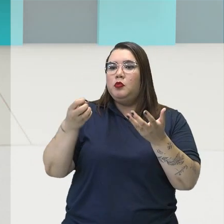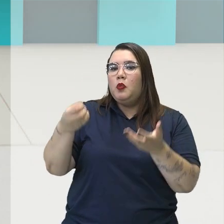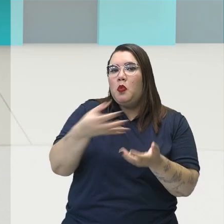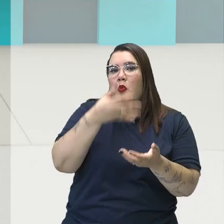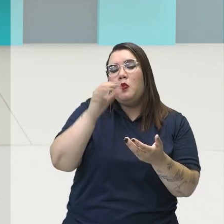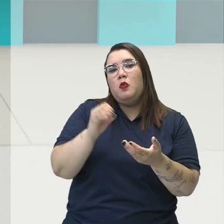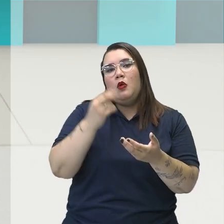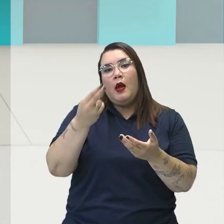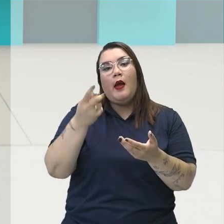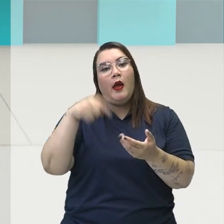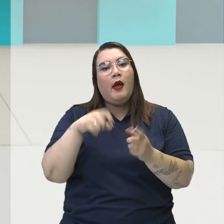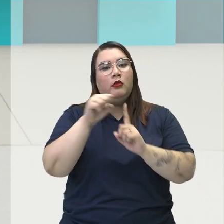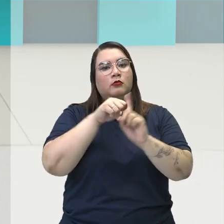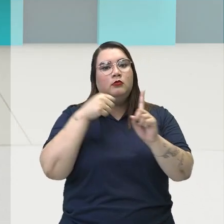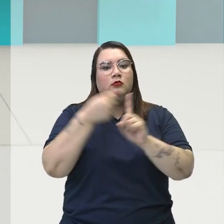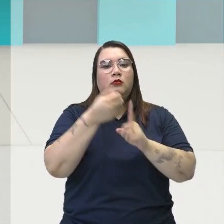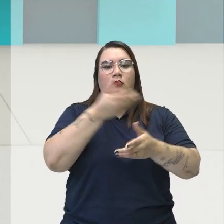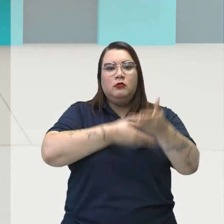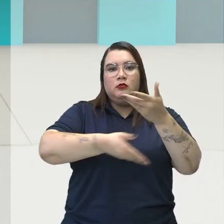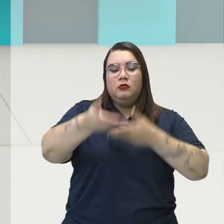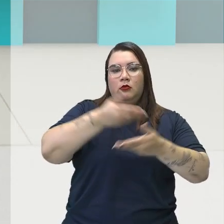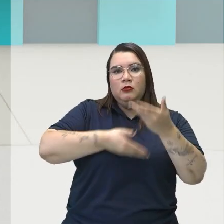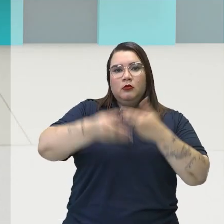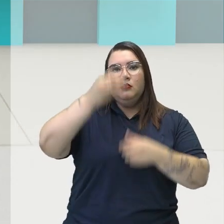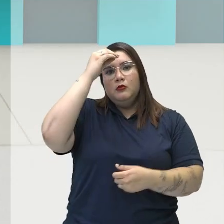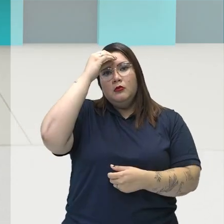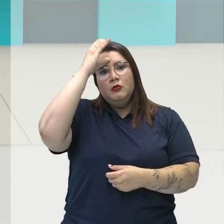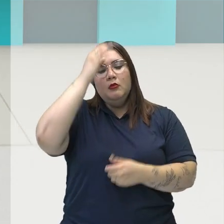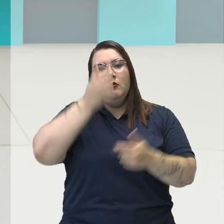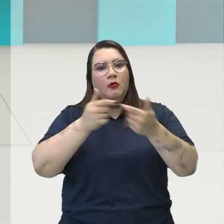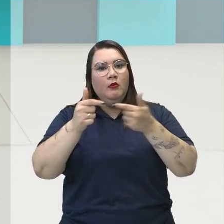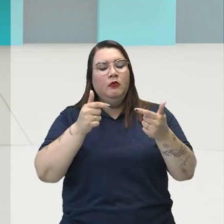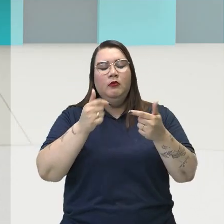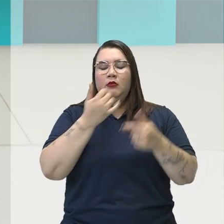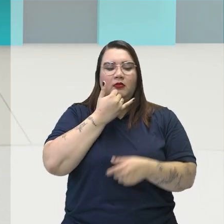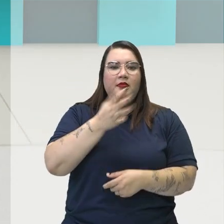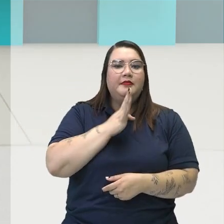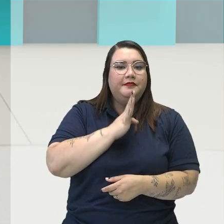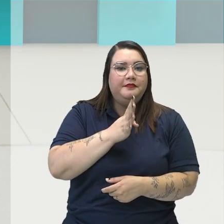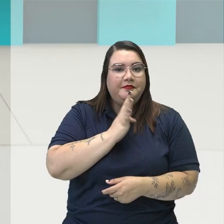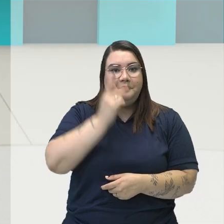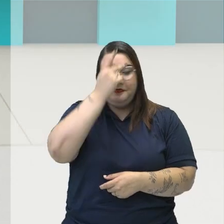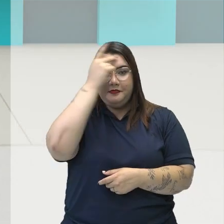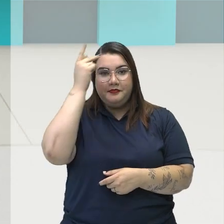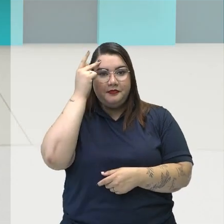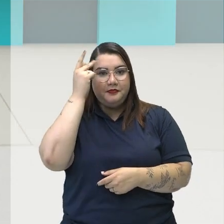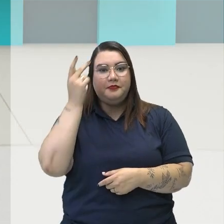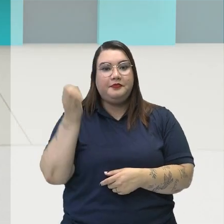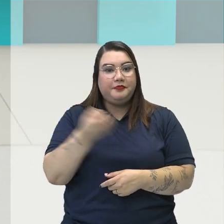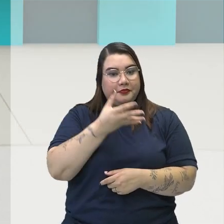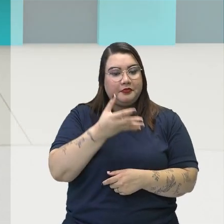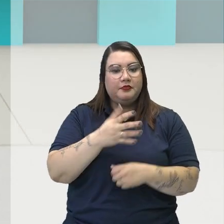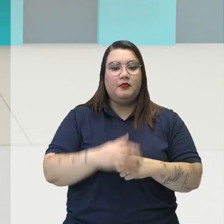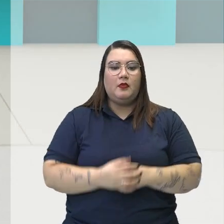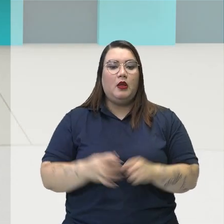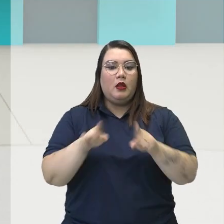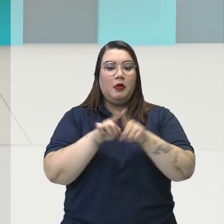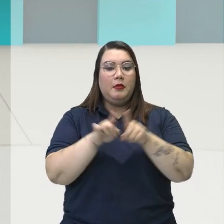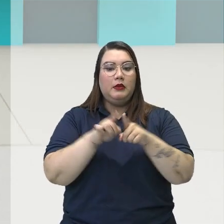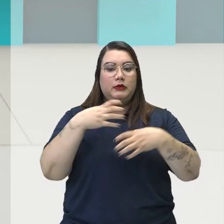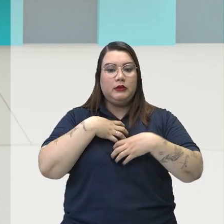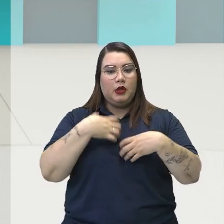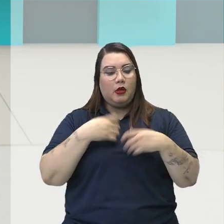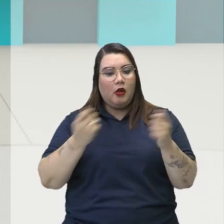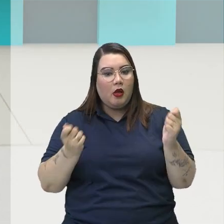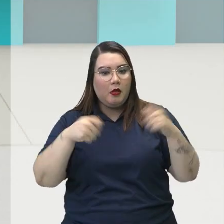essa questão da socialização, conhecimento de outras pessoas. Prosseguindo, a gente se sente mais capaz para